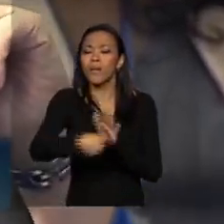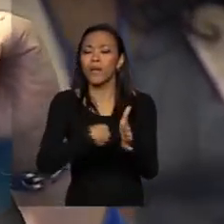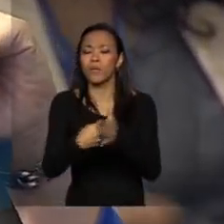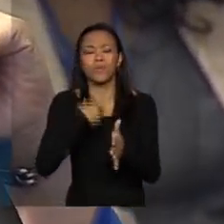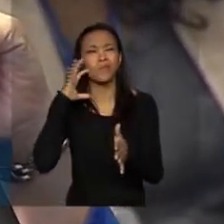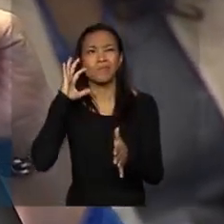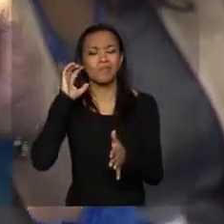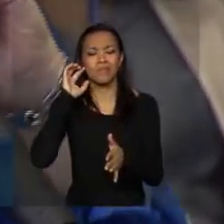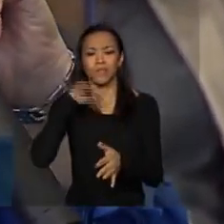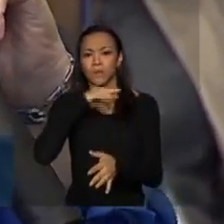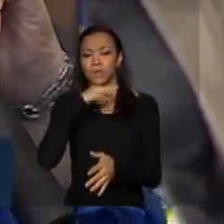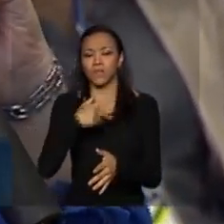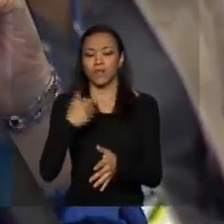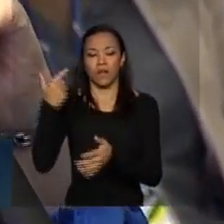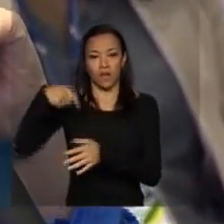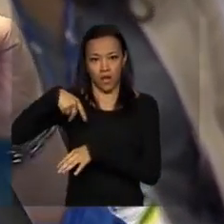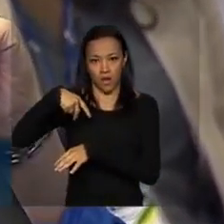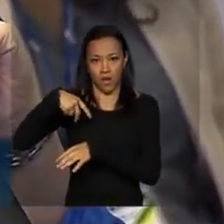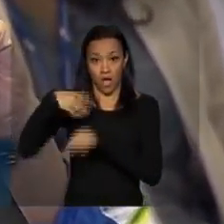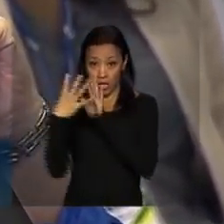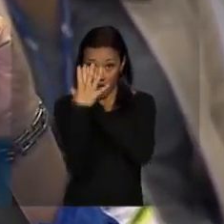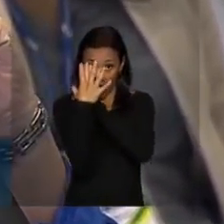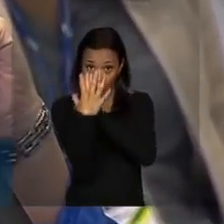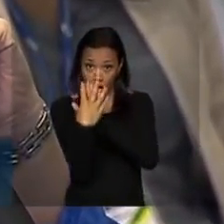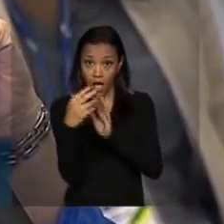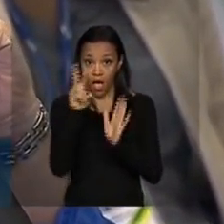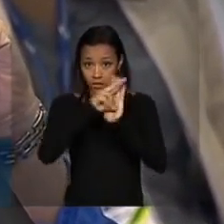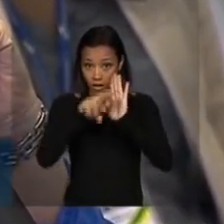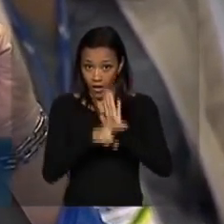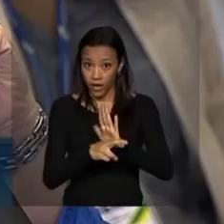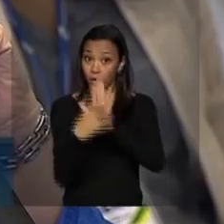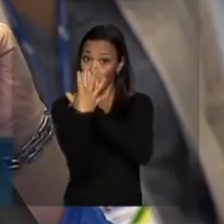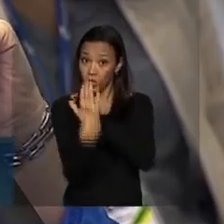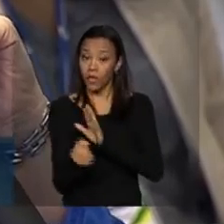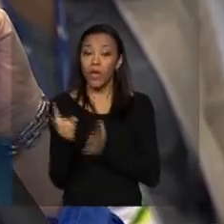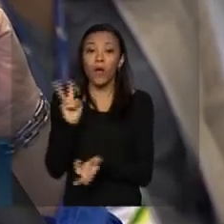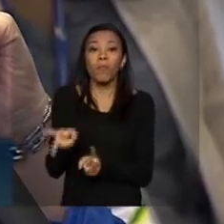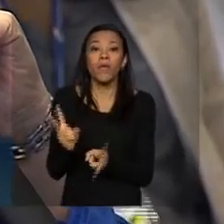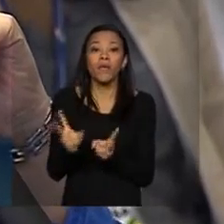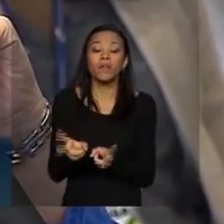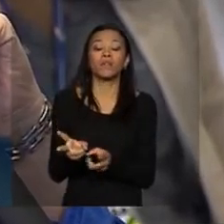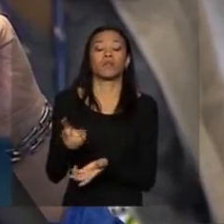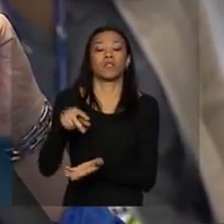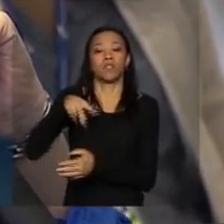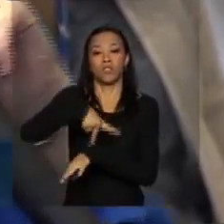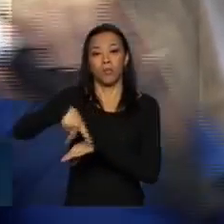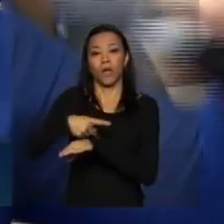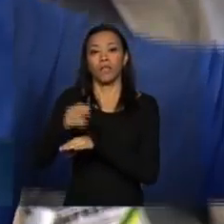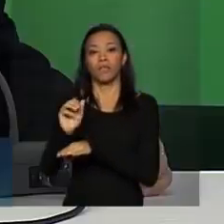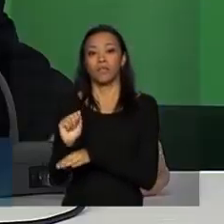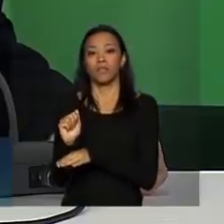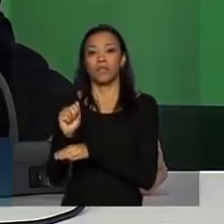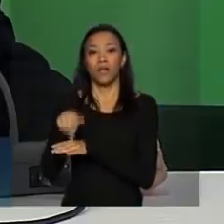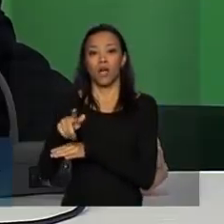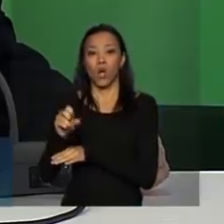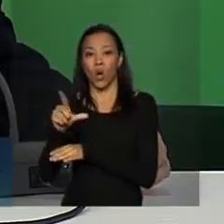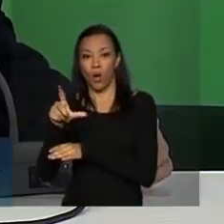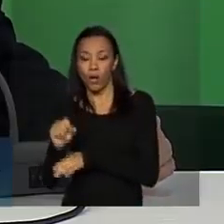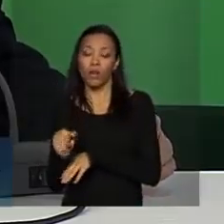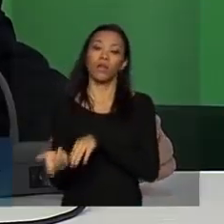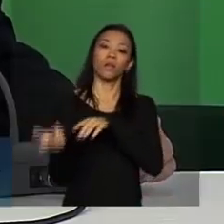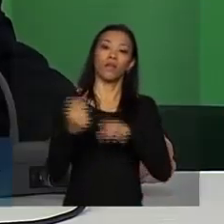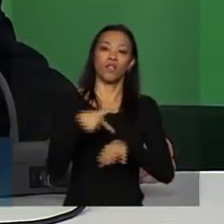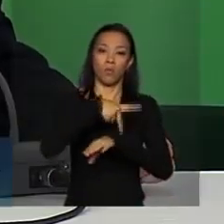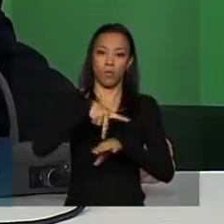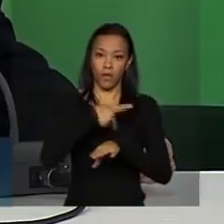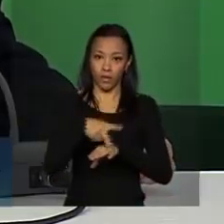muito favorável. Ele é o mesmo padrão do Moçambique em Angola ou ele tem alguma especificidade para o México? Sim,